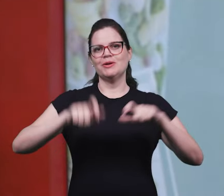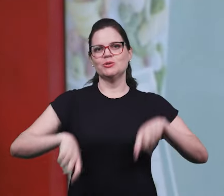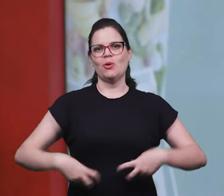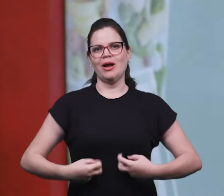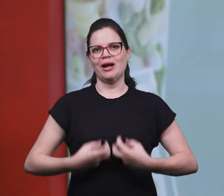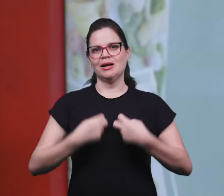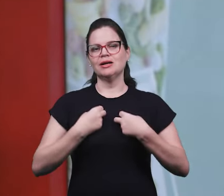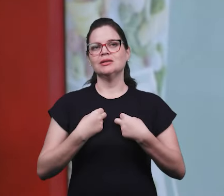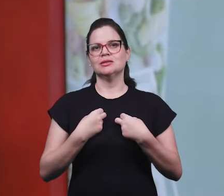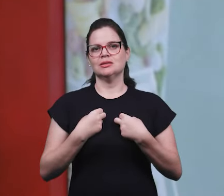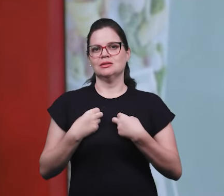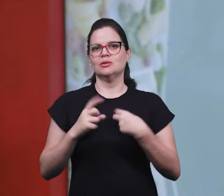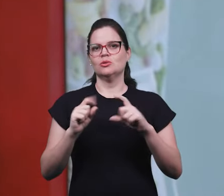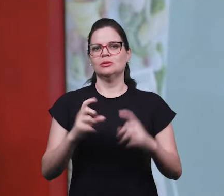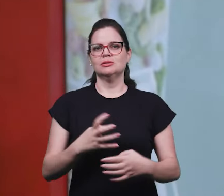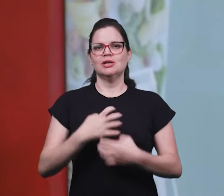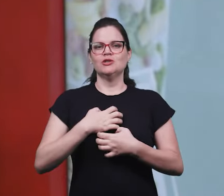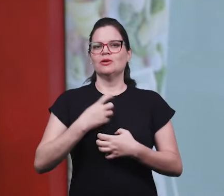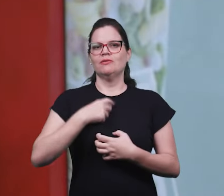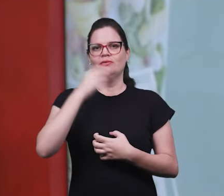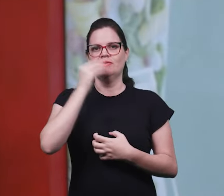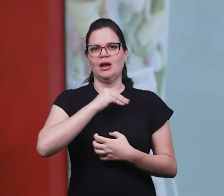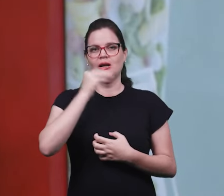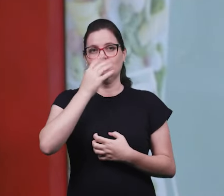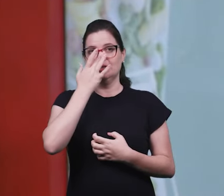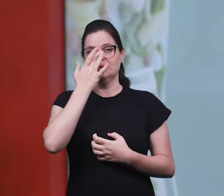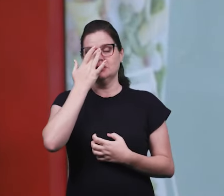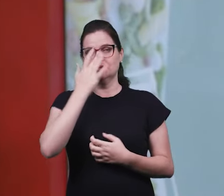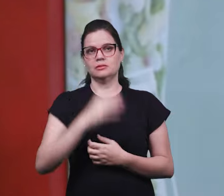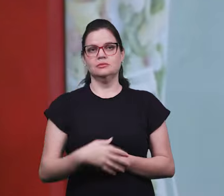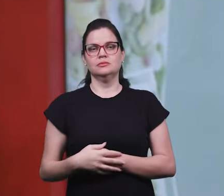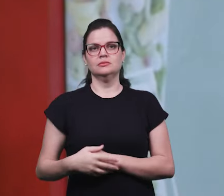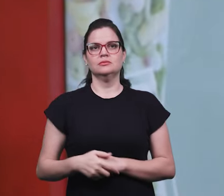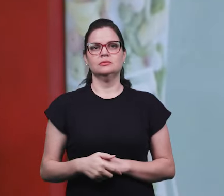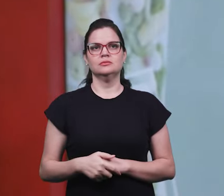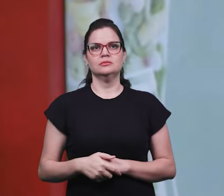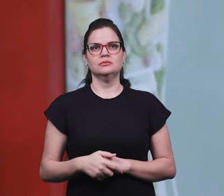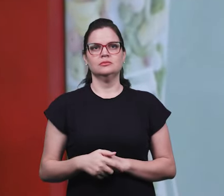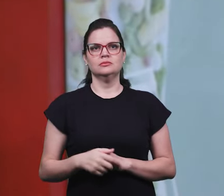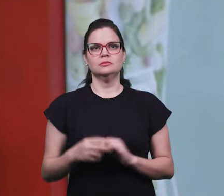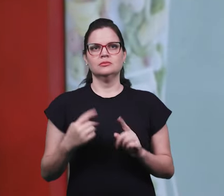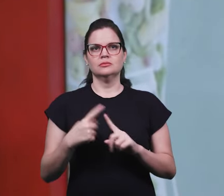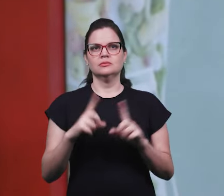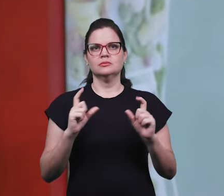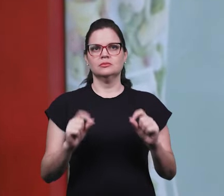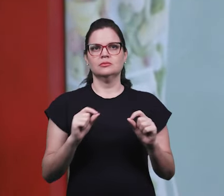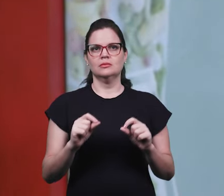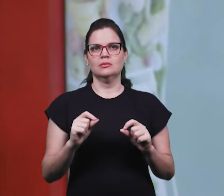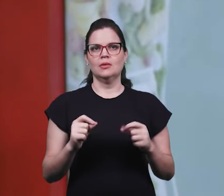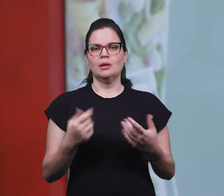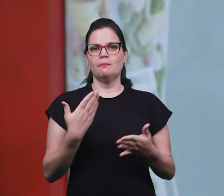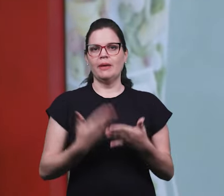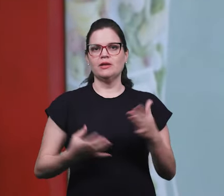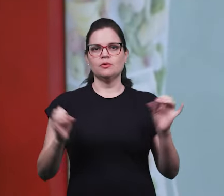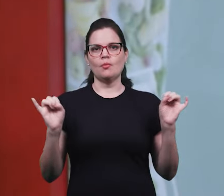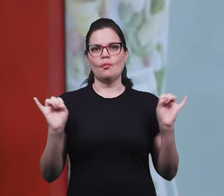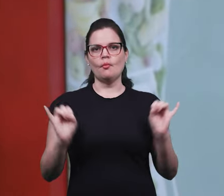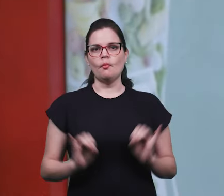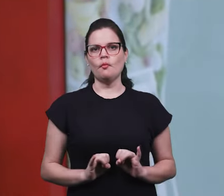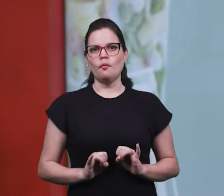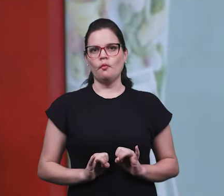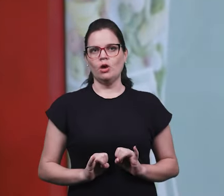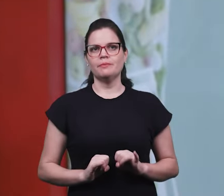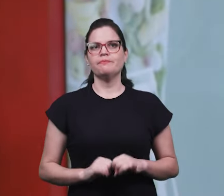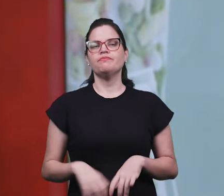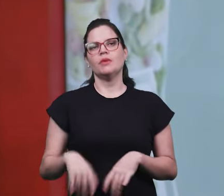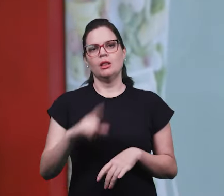desnutre né um dos sintomas né e sinais que tem do do câncer é essa perca de peso sem